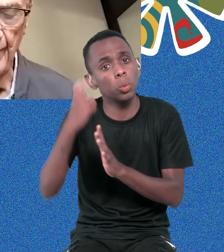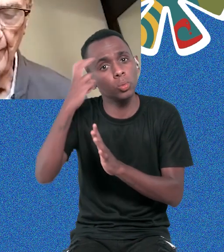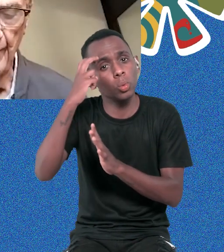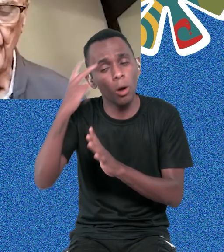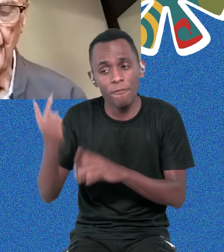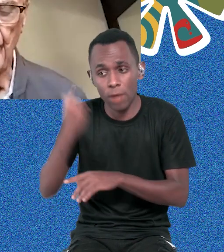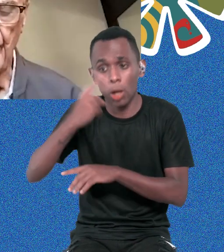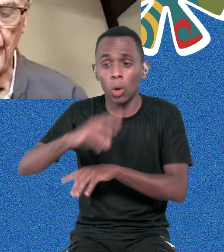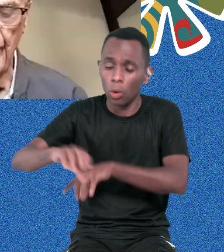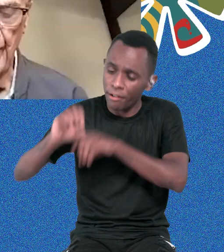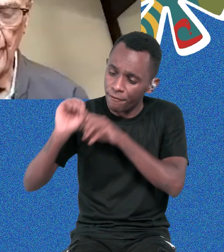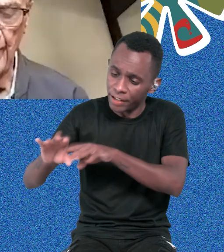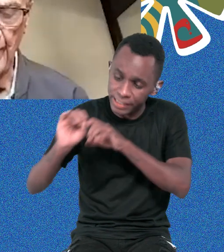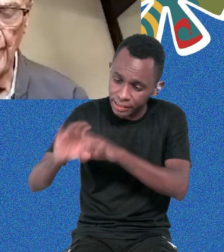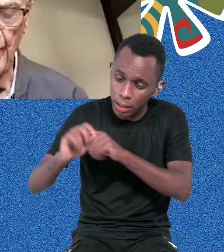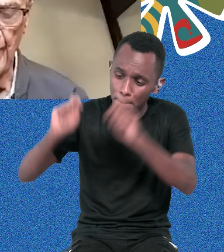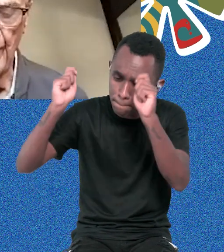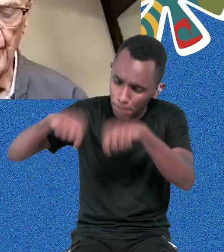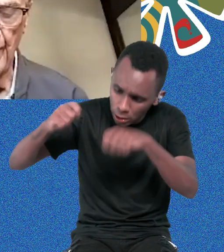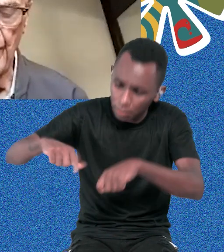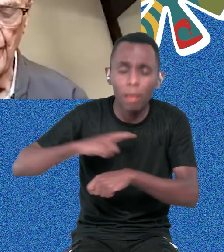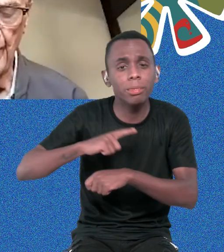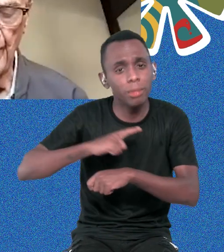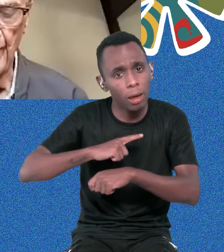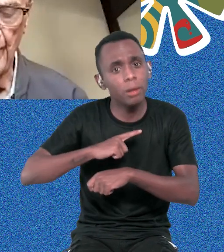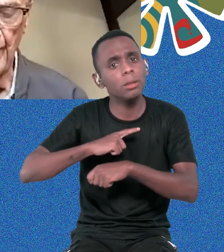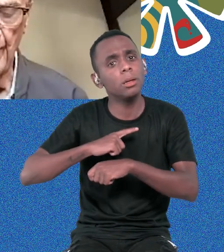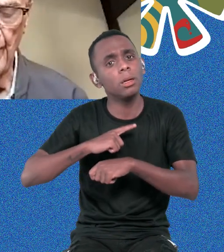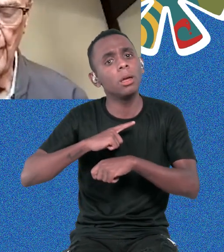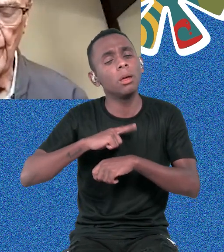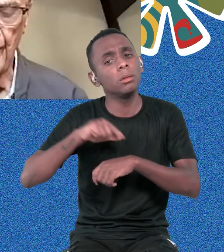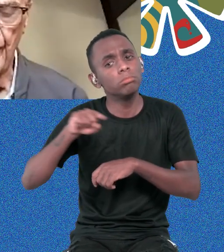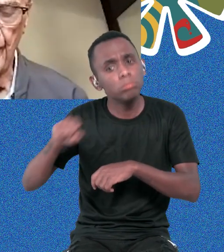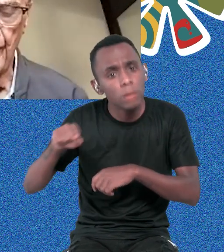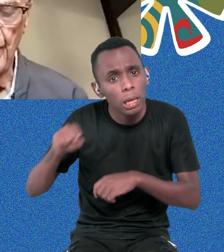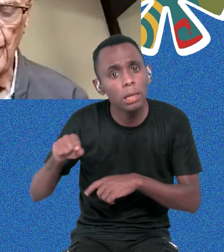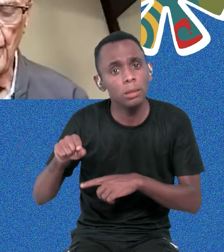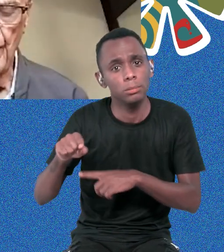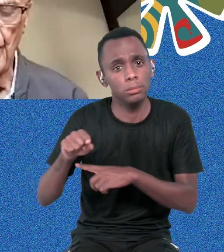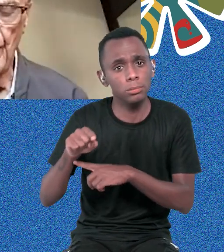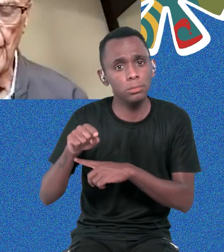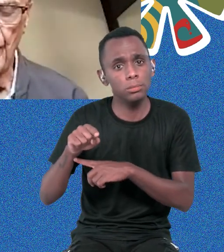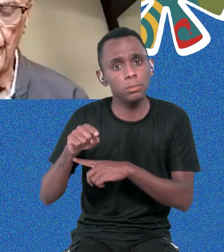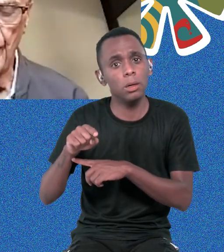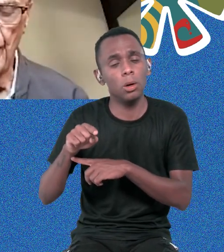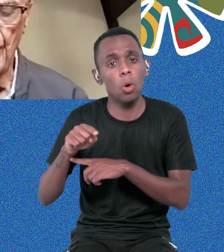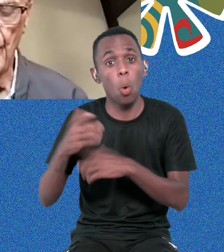o caráter formador desse patrimônio cultural, ele perpassa